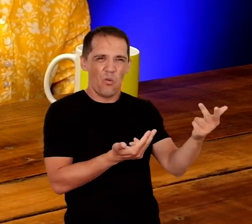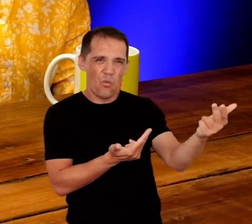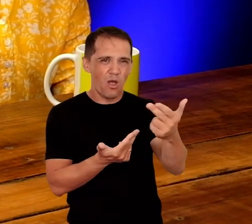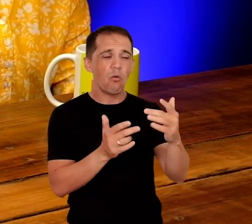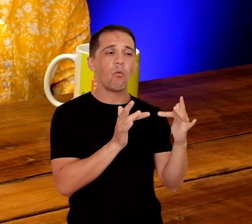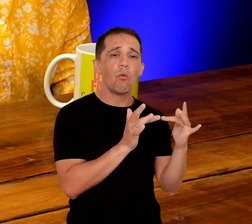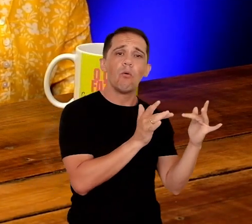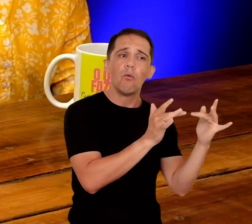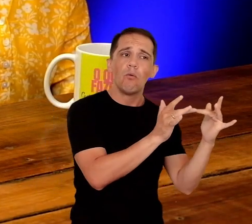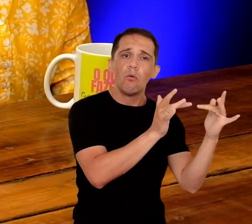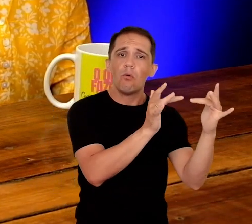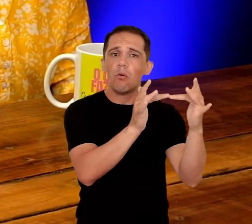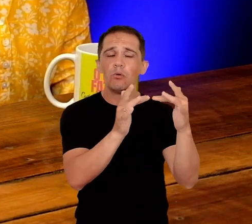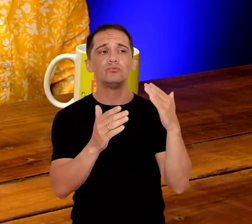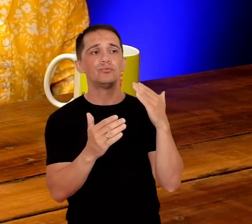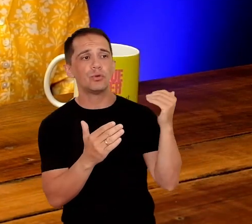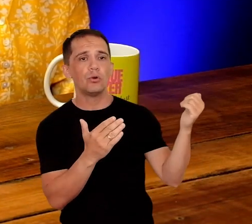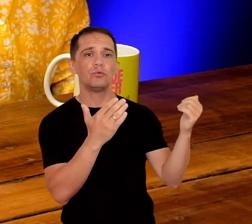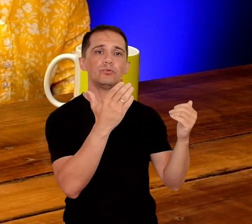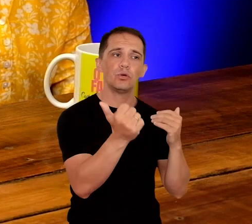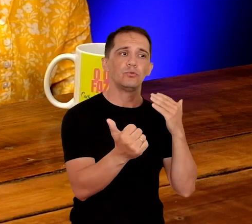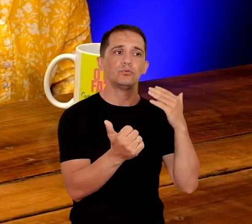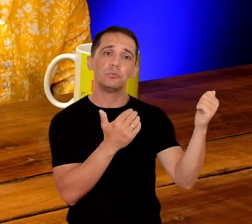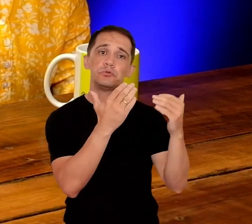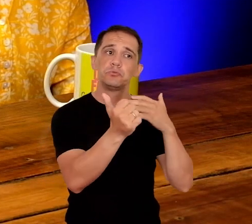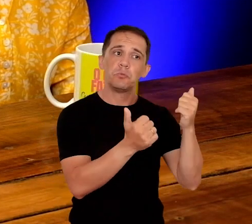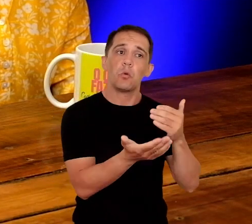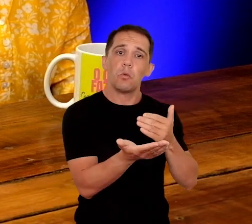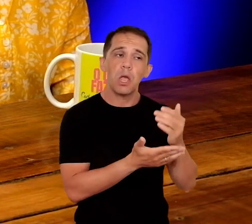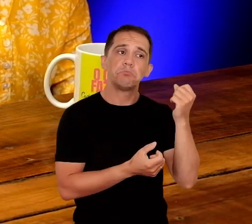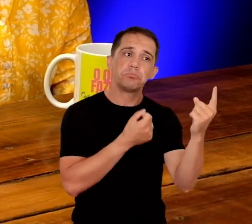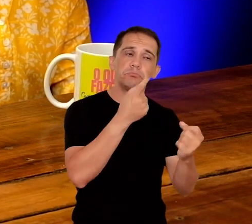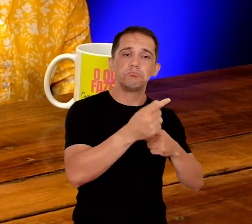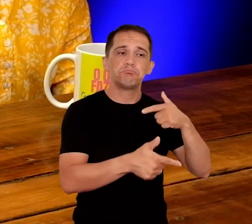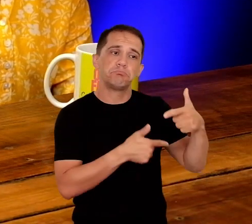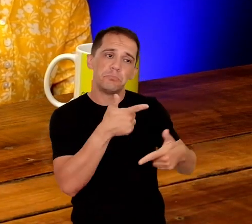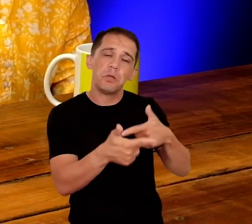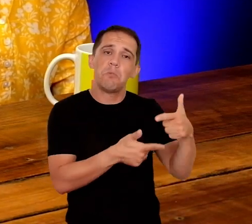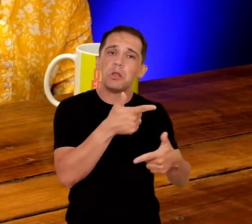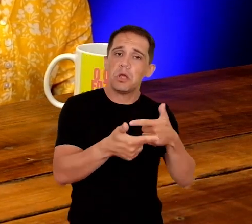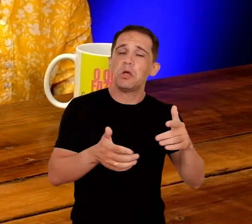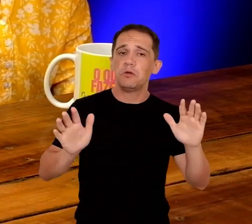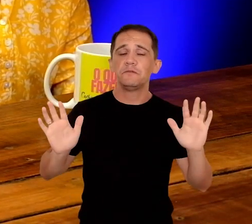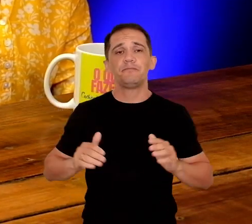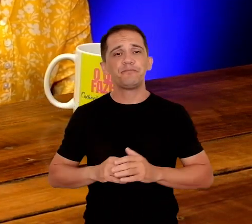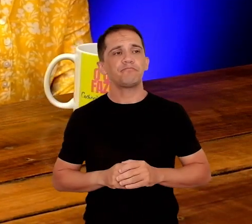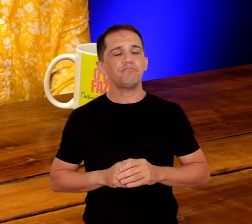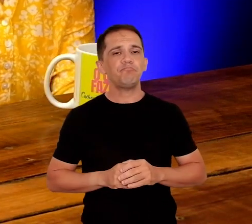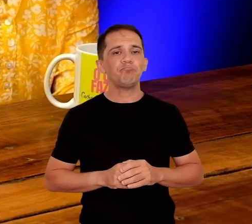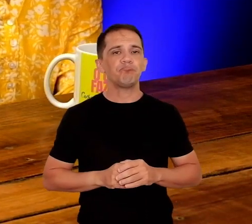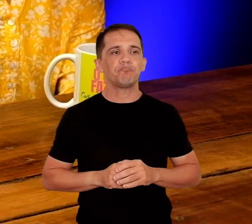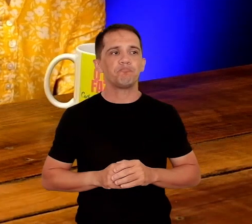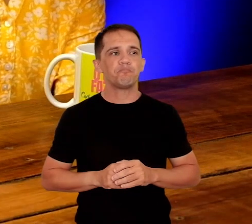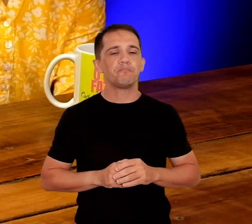contatos, né? Passamos a ter outros amigos também intérpretes que começavam a nos chamar para fazer um trabalho aqui, um trabalho